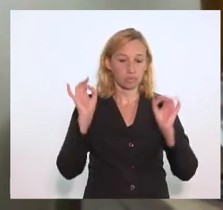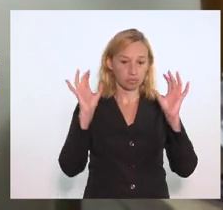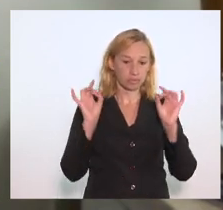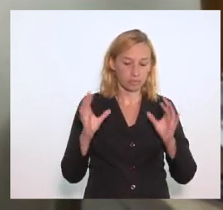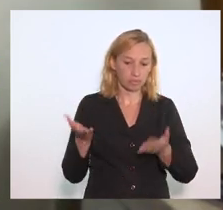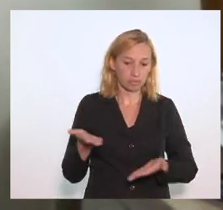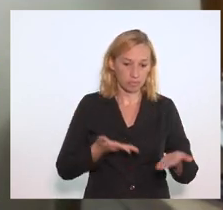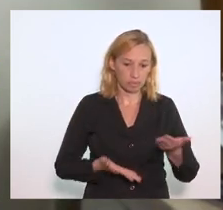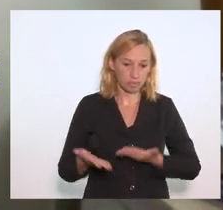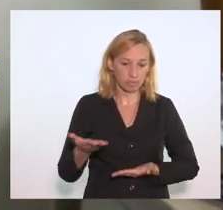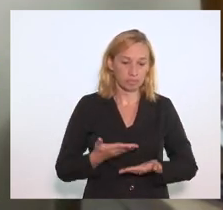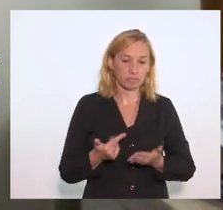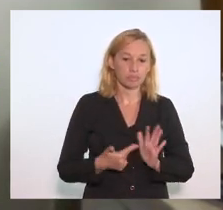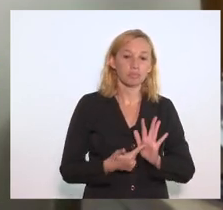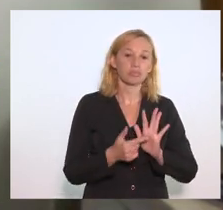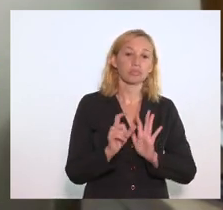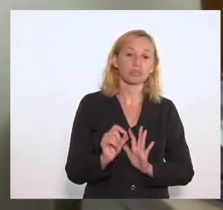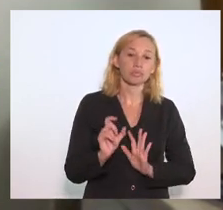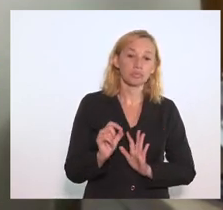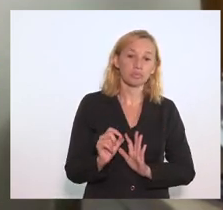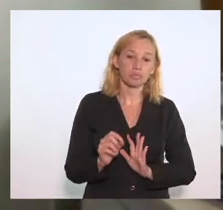especial simboliza